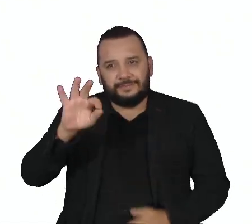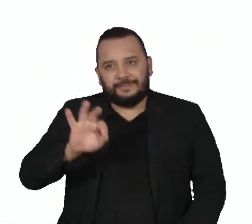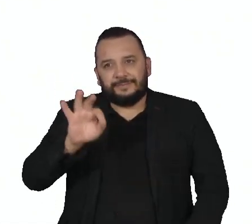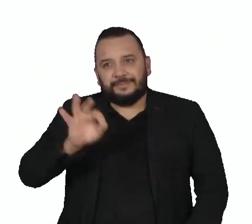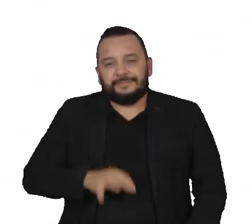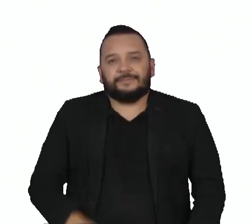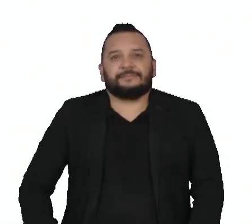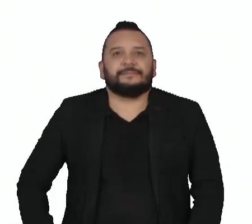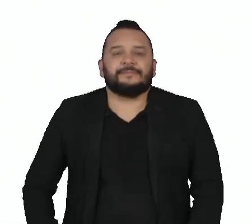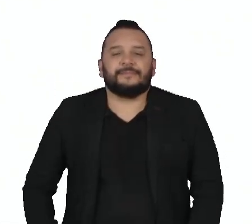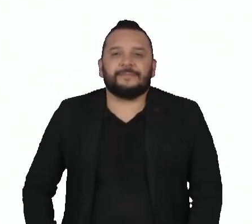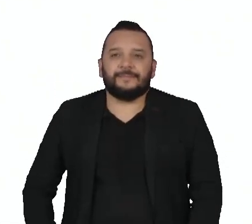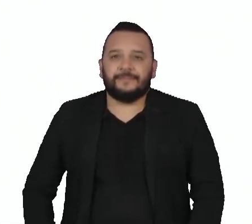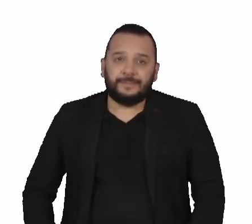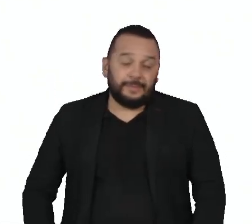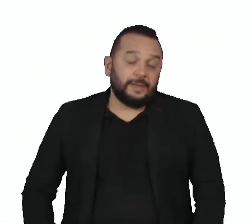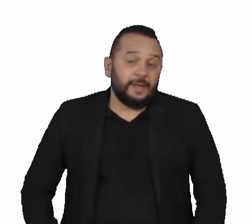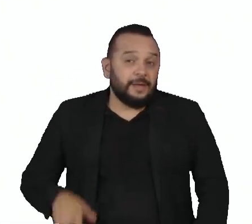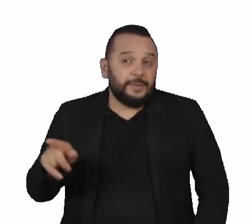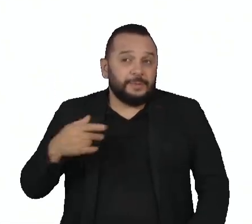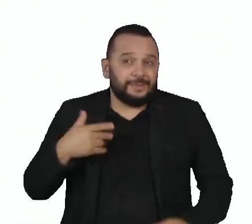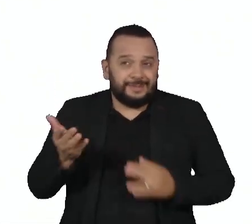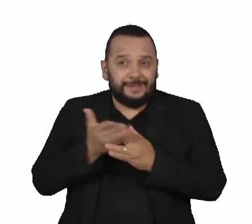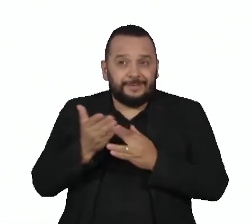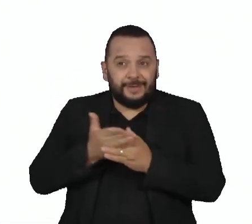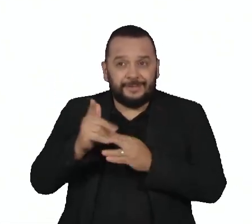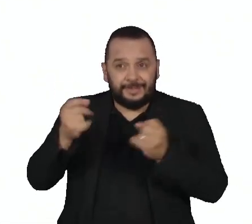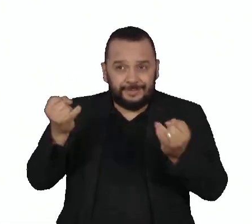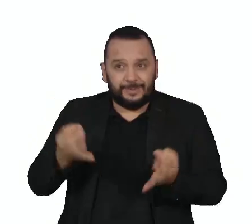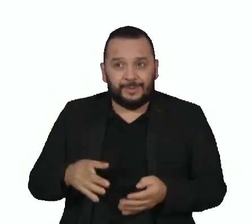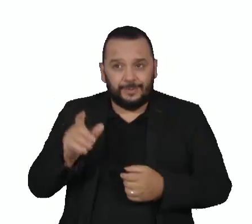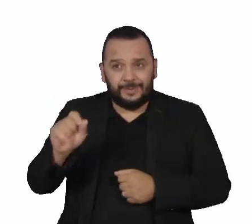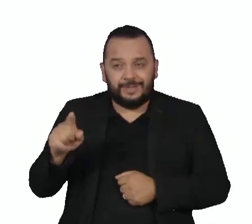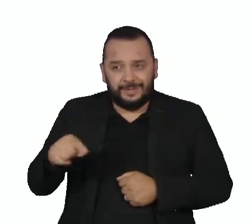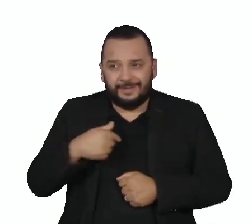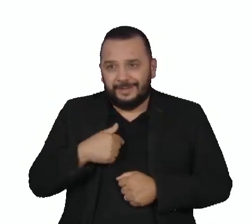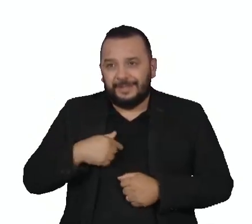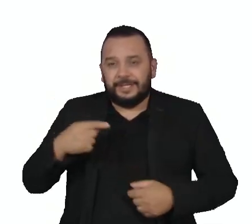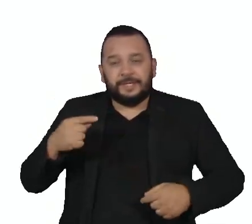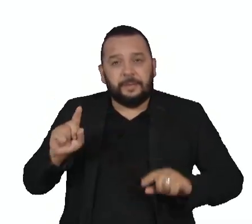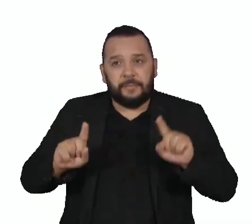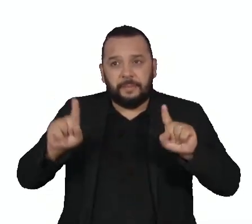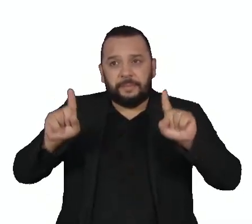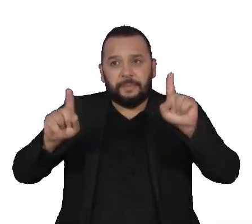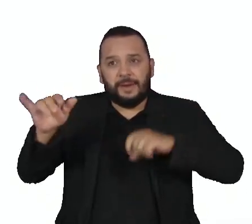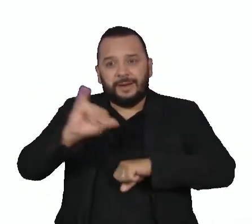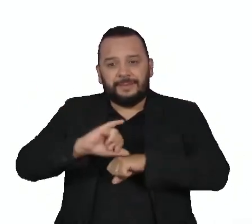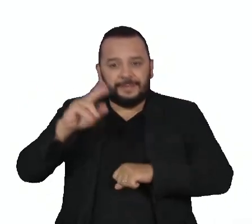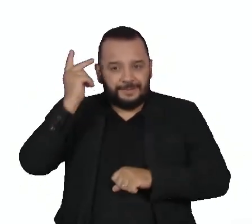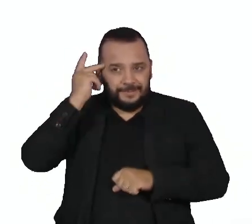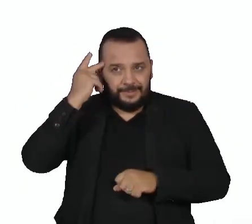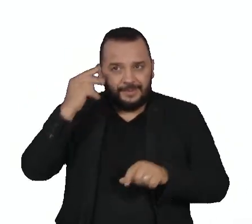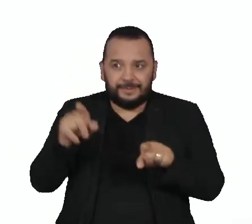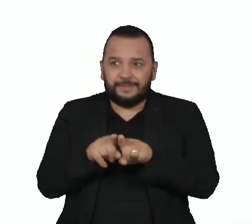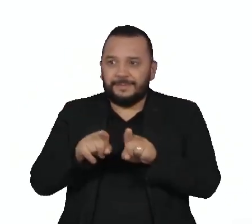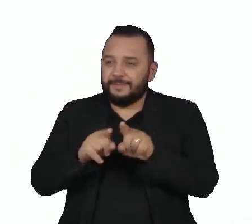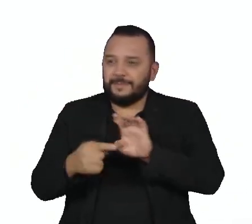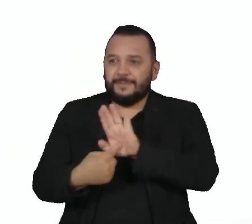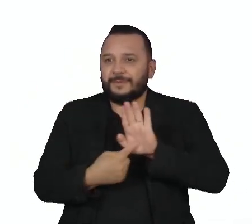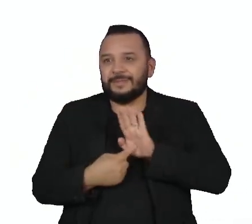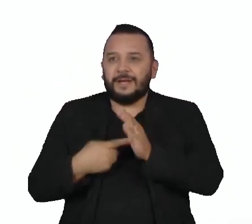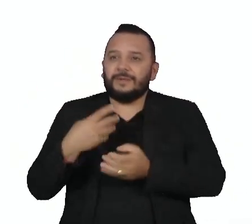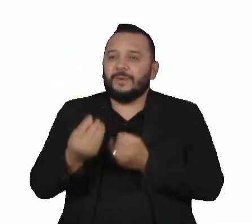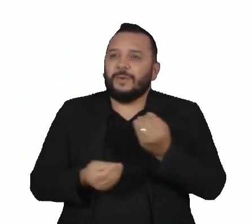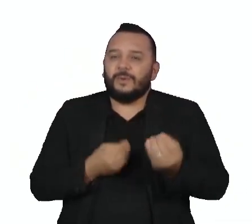26,7%. No intervalo, Oswaldo, vocês tentavam lembrar aqui de outras disputas municipais na capital paulista e mostravam como